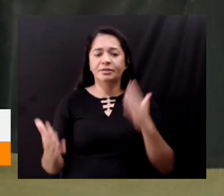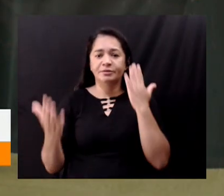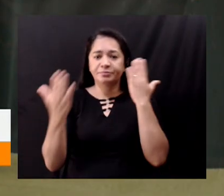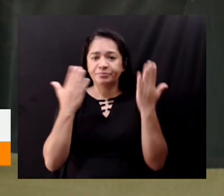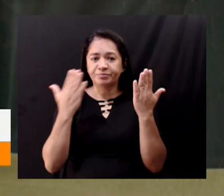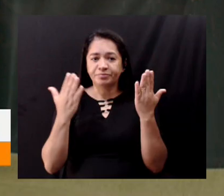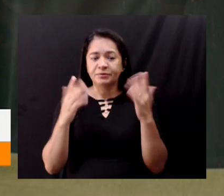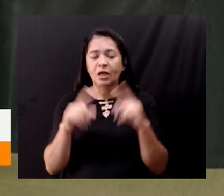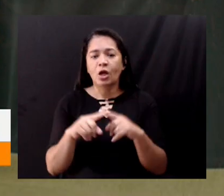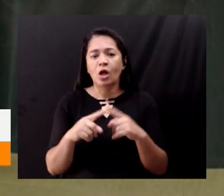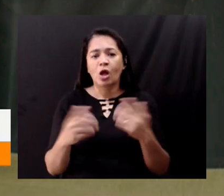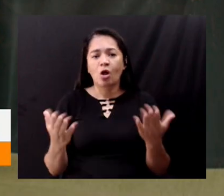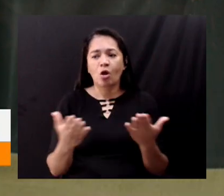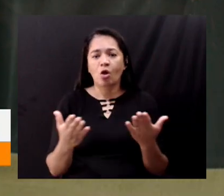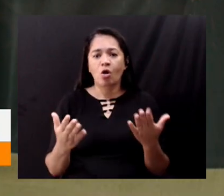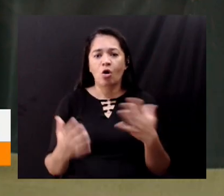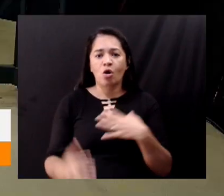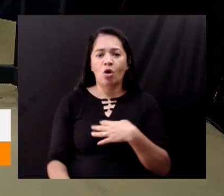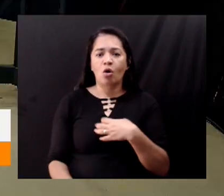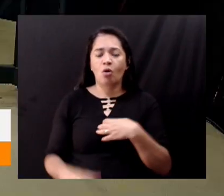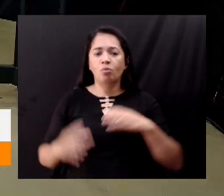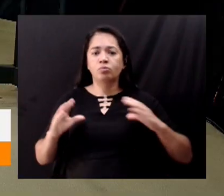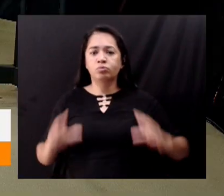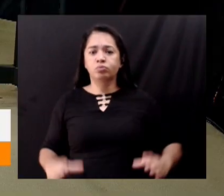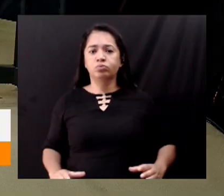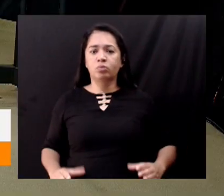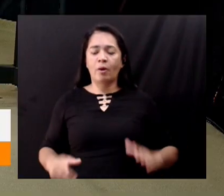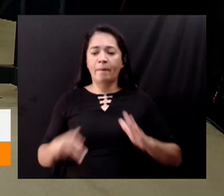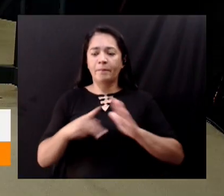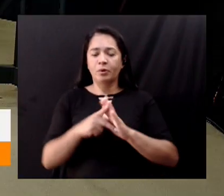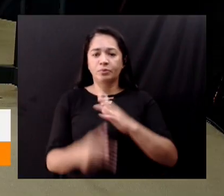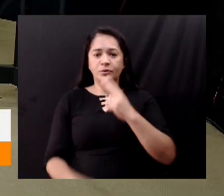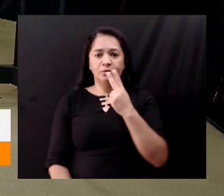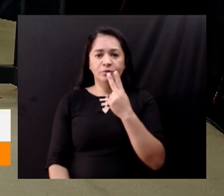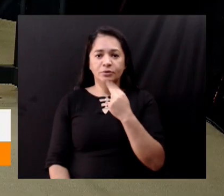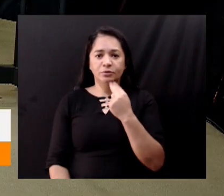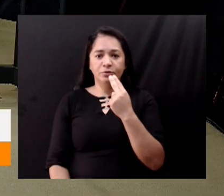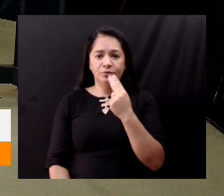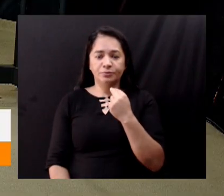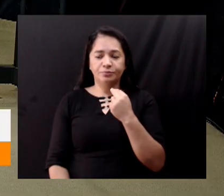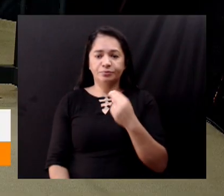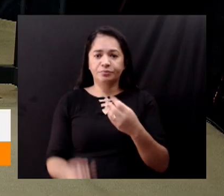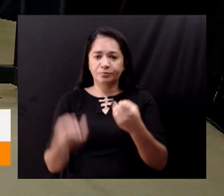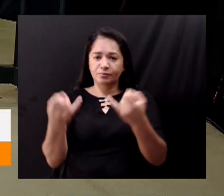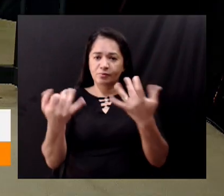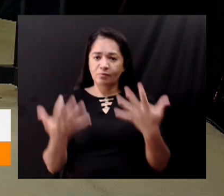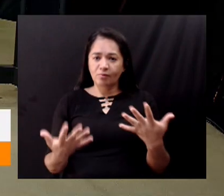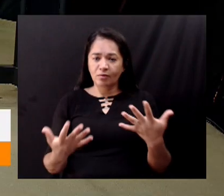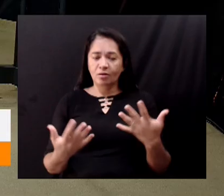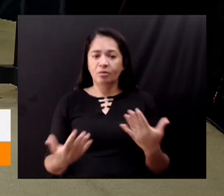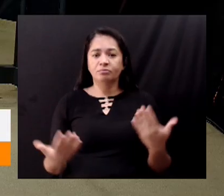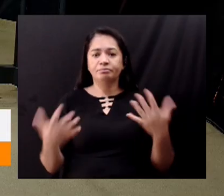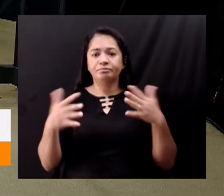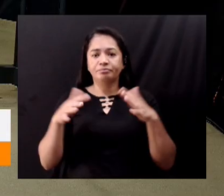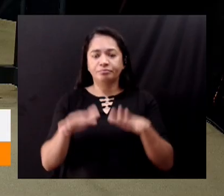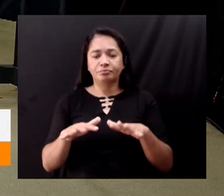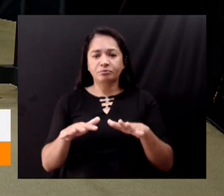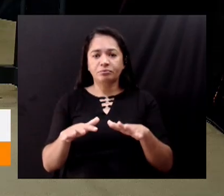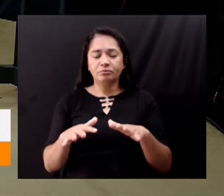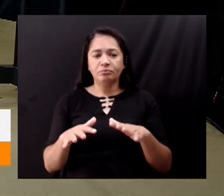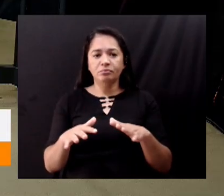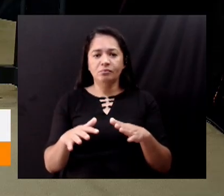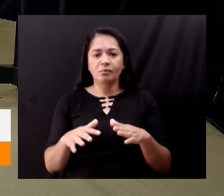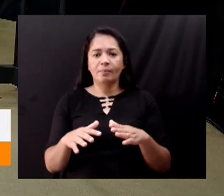questão comportamental da nutrição, explica pra gente essa inserção do doce, principalmente